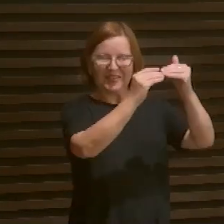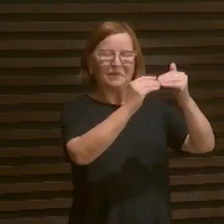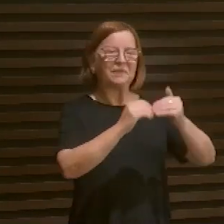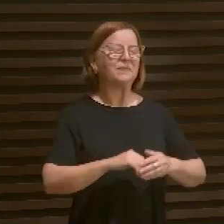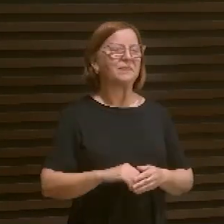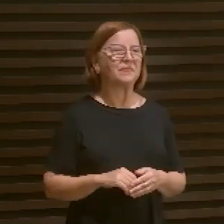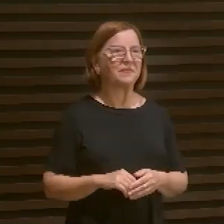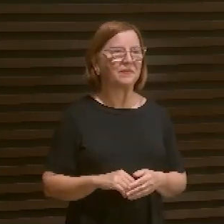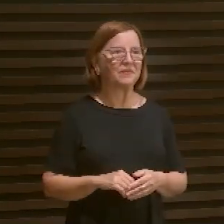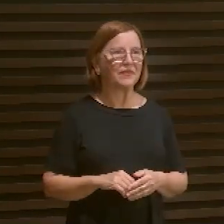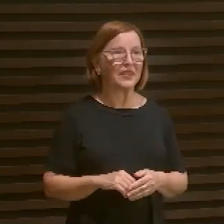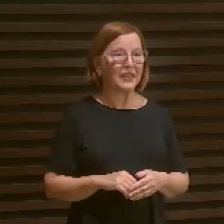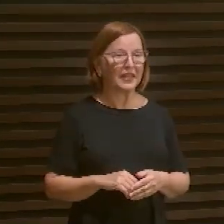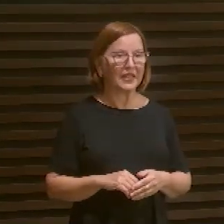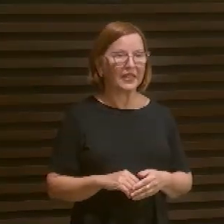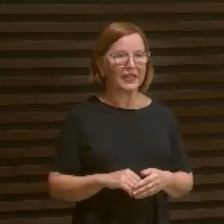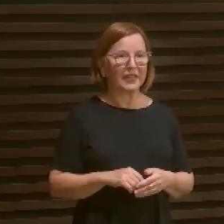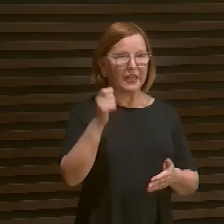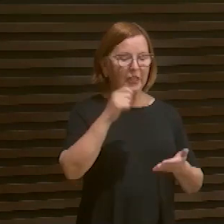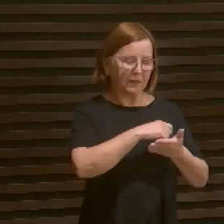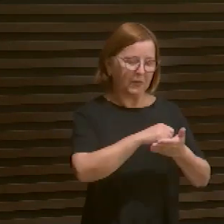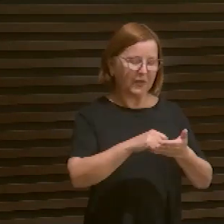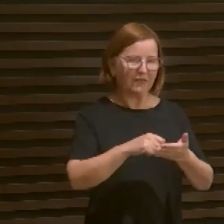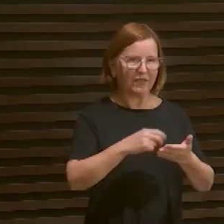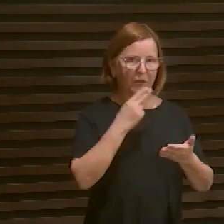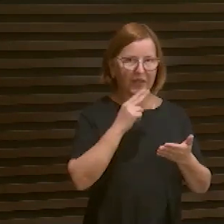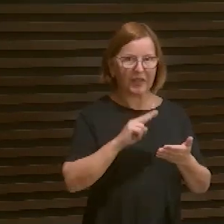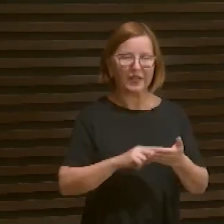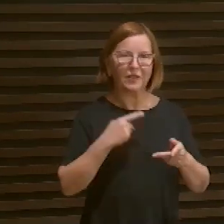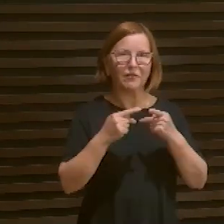Agora o escritor volta a sua atenção para Moisés,